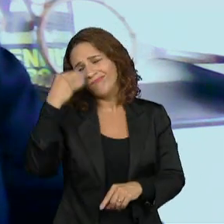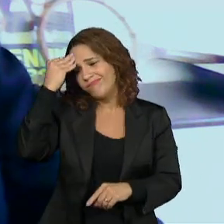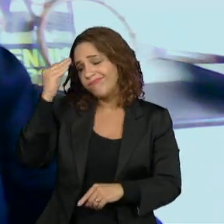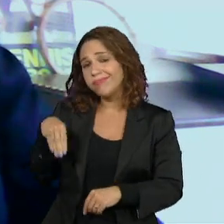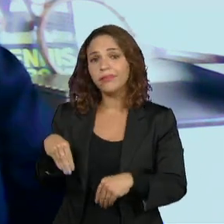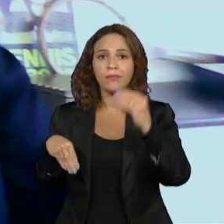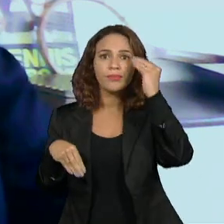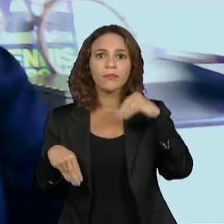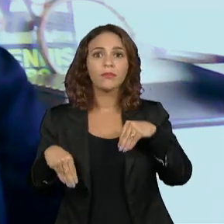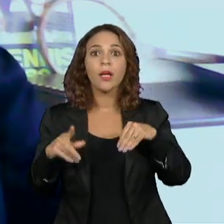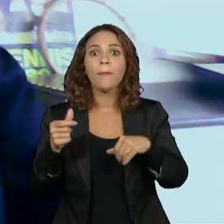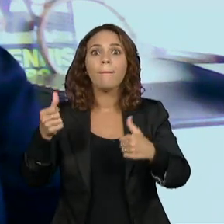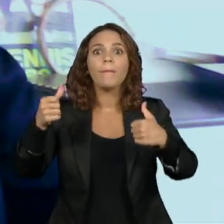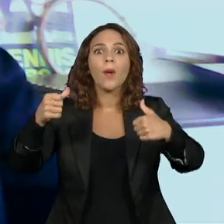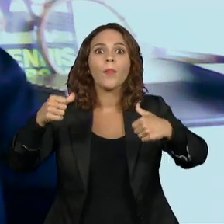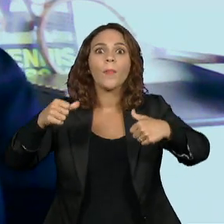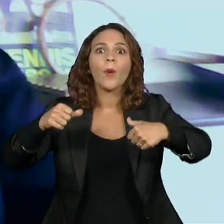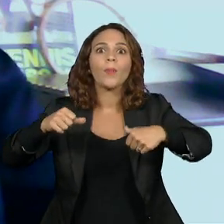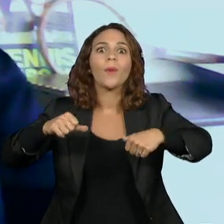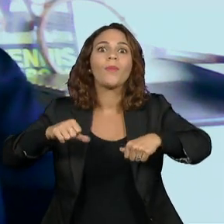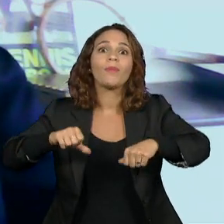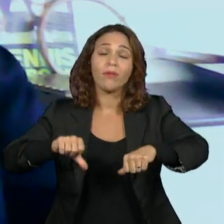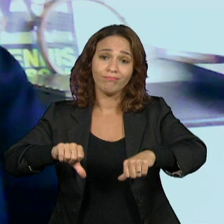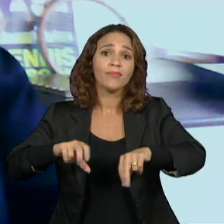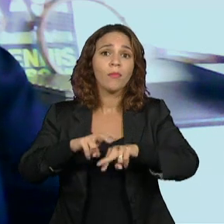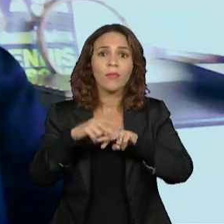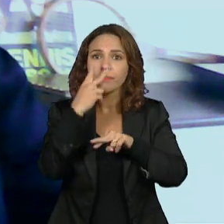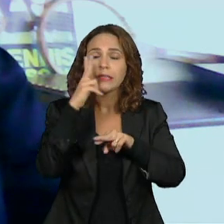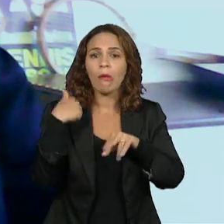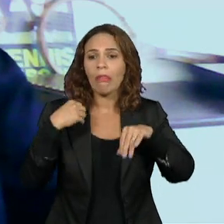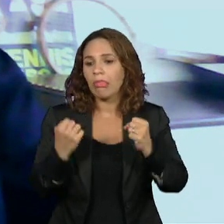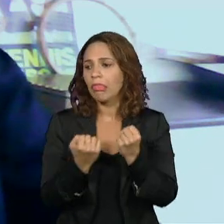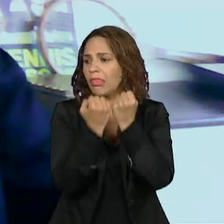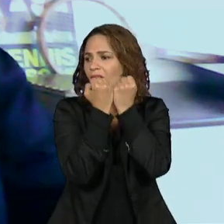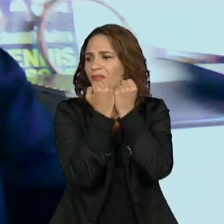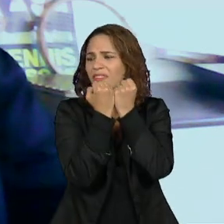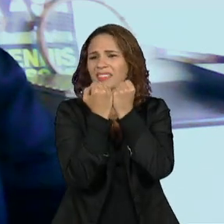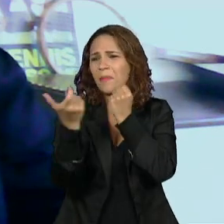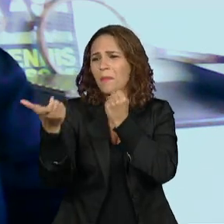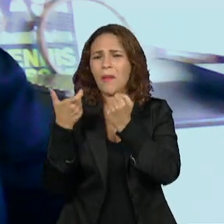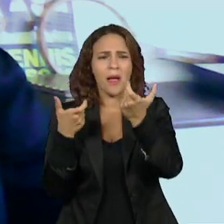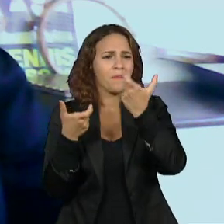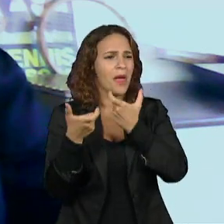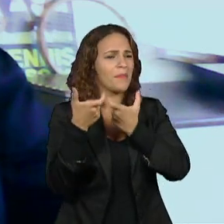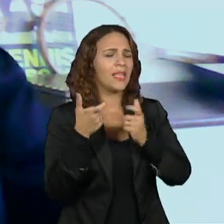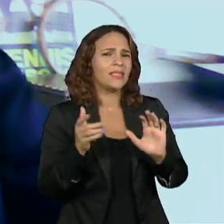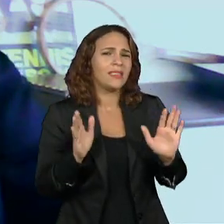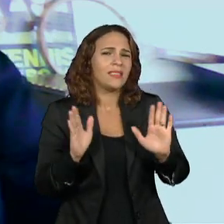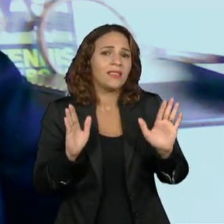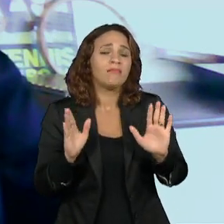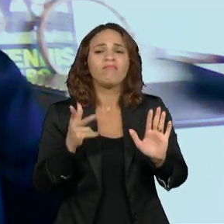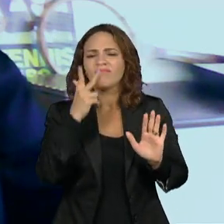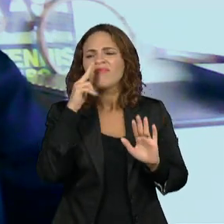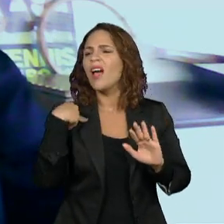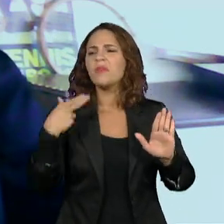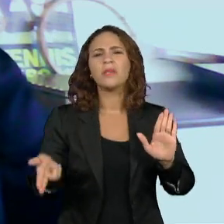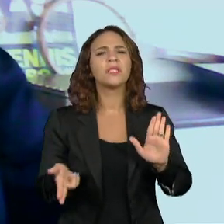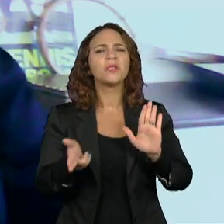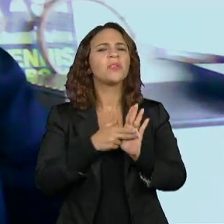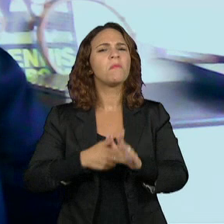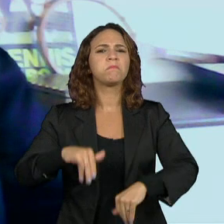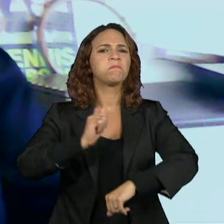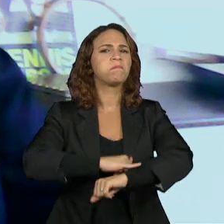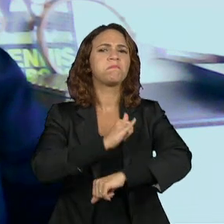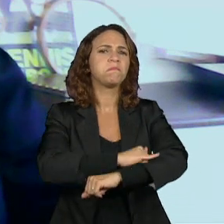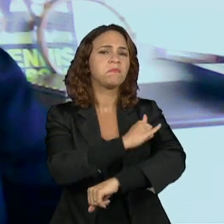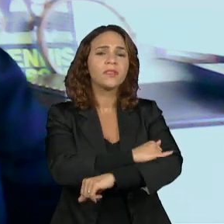e é um mecanismo de defesa compreensível se ele começar a assumir uma doença, que é a obesidade, como